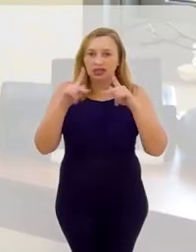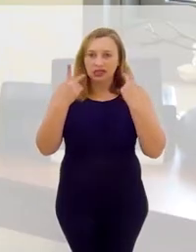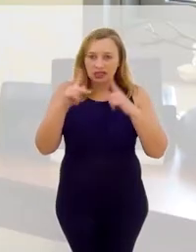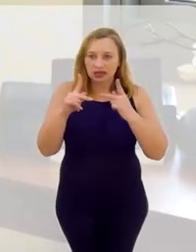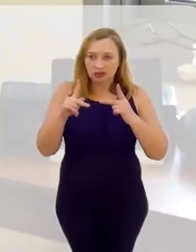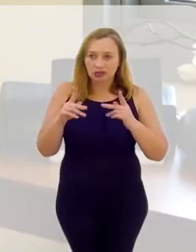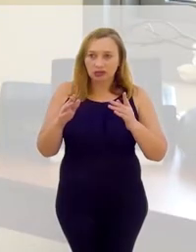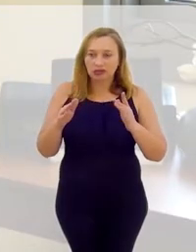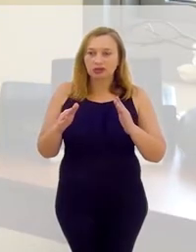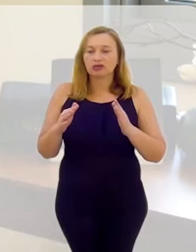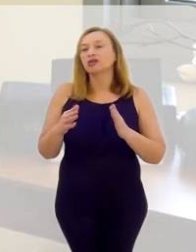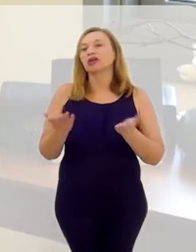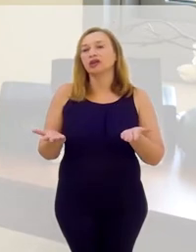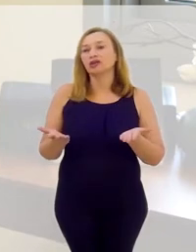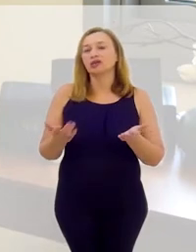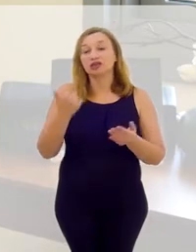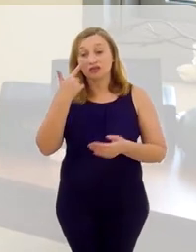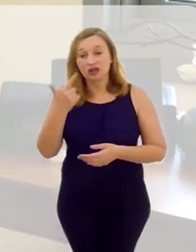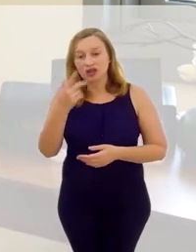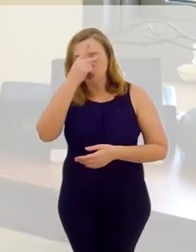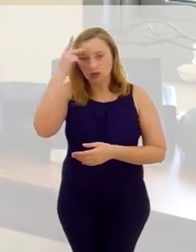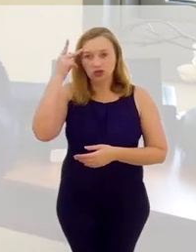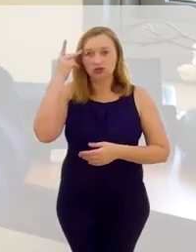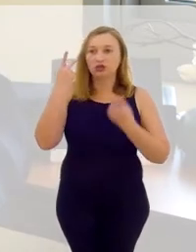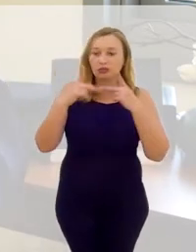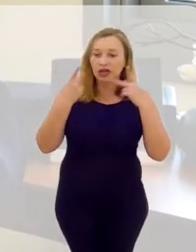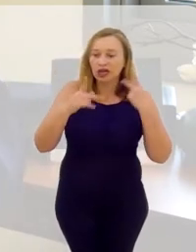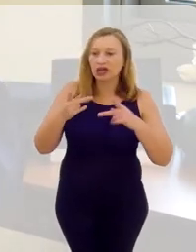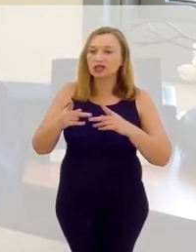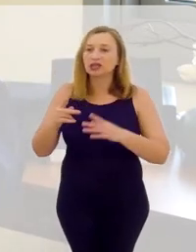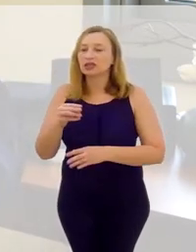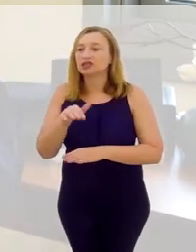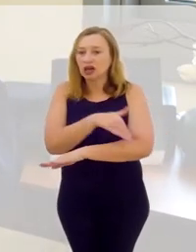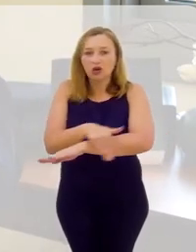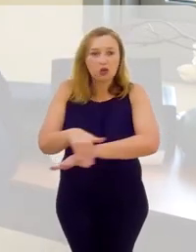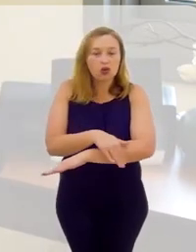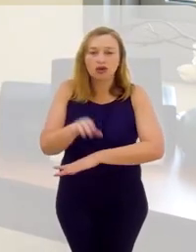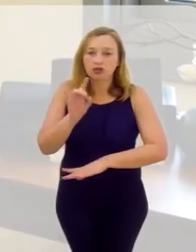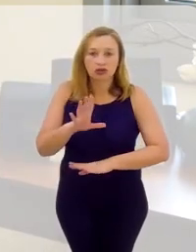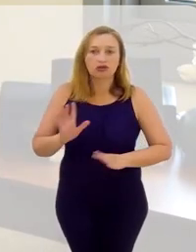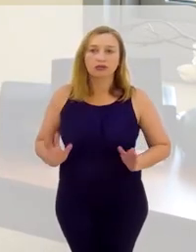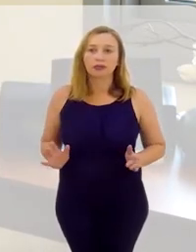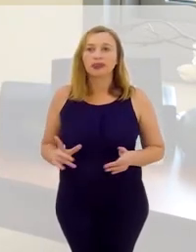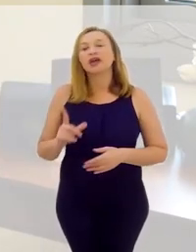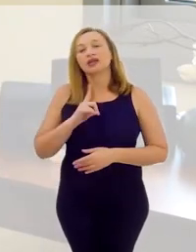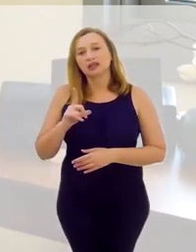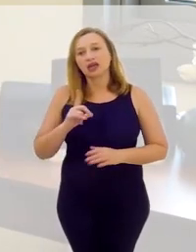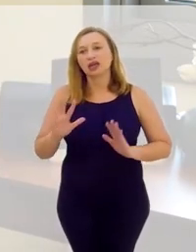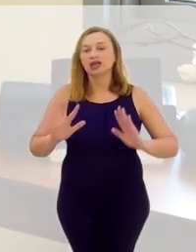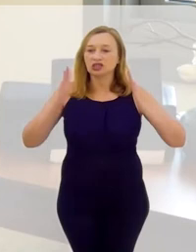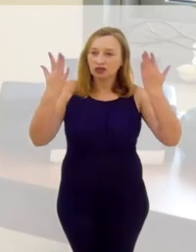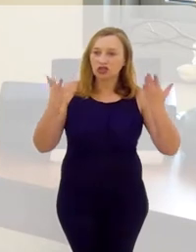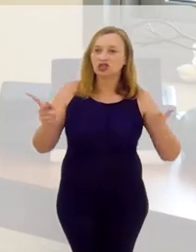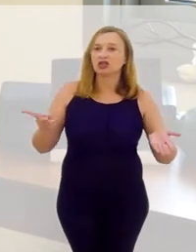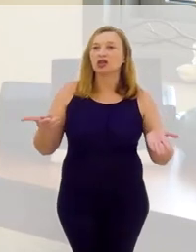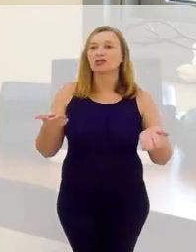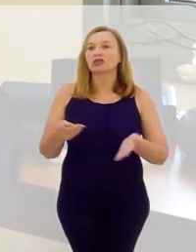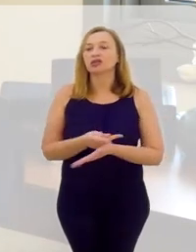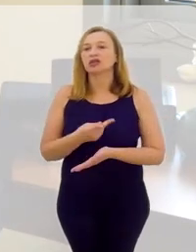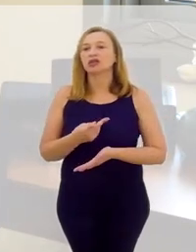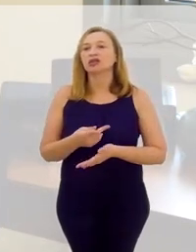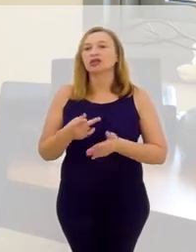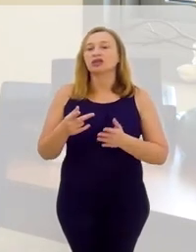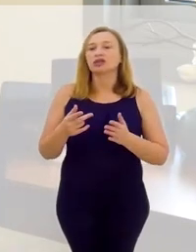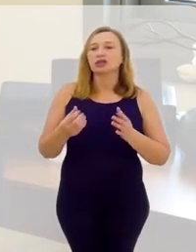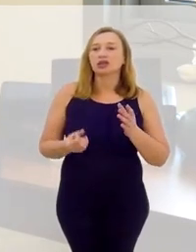dela é através da pregação do evangelho. São os missionários que você vê na rua. Essa é a nossa divulgação. Existem os eventos,